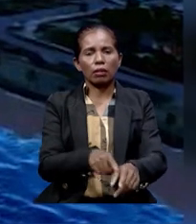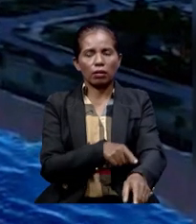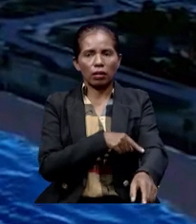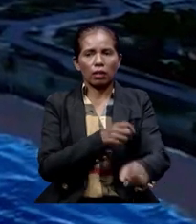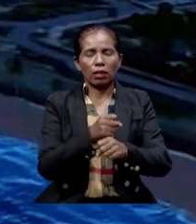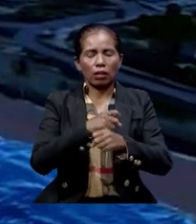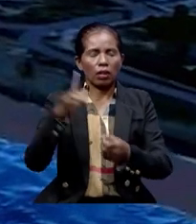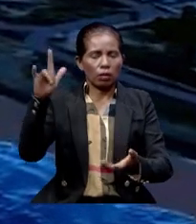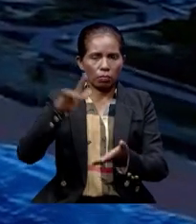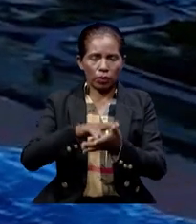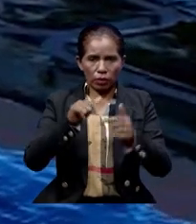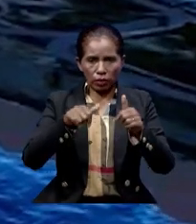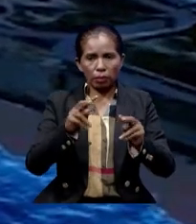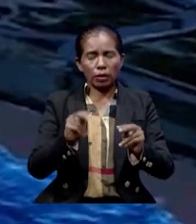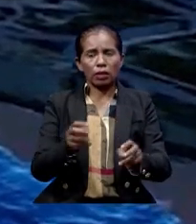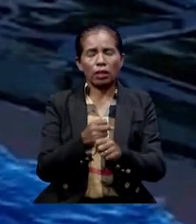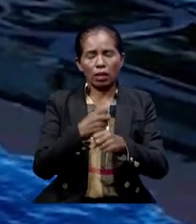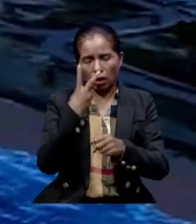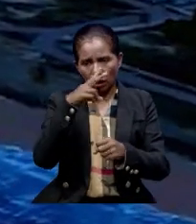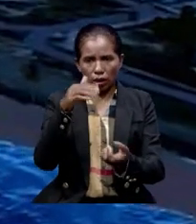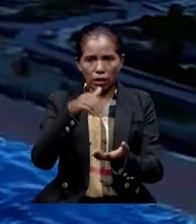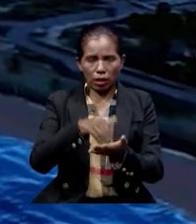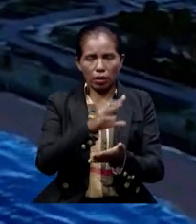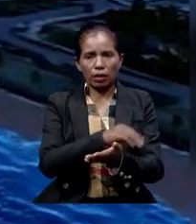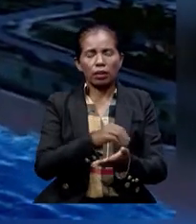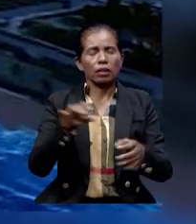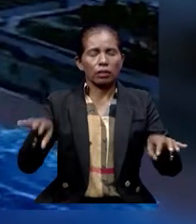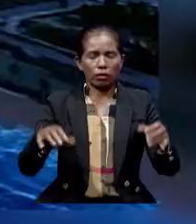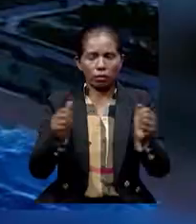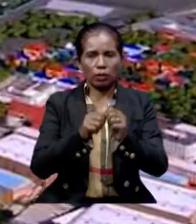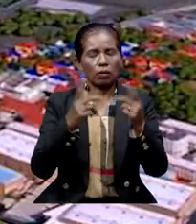construção aeroporto, né? Não precisa halo revisão vale ba acordo contrato ou